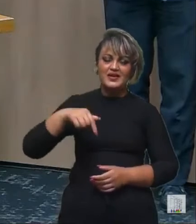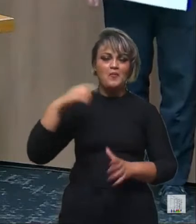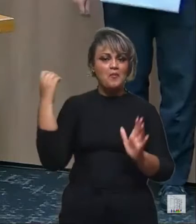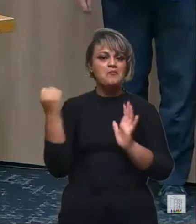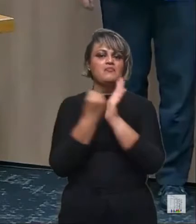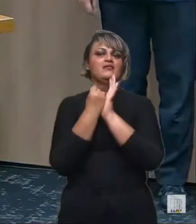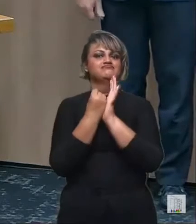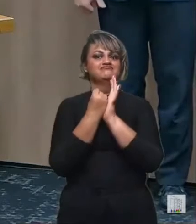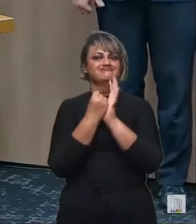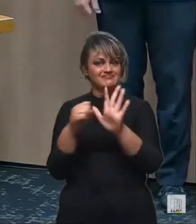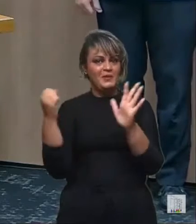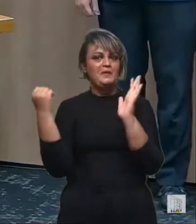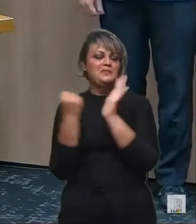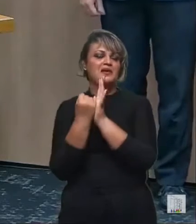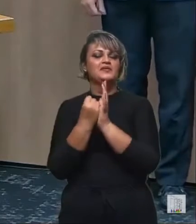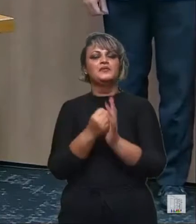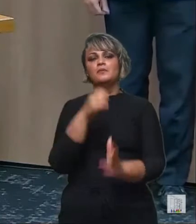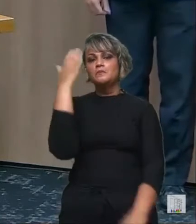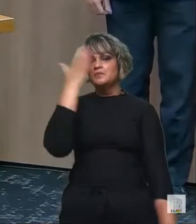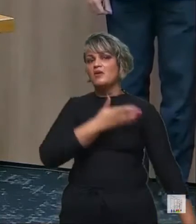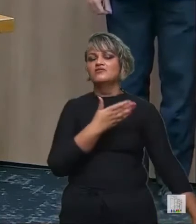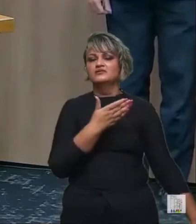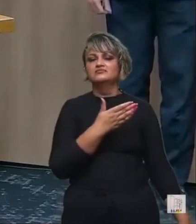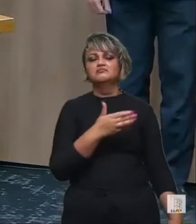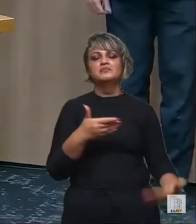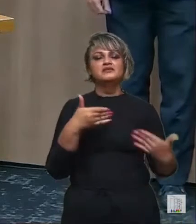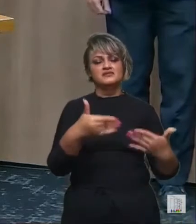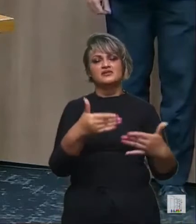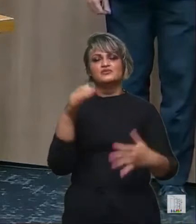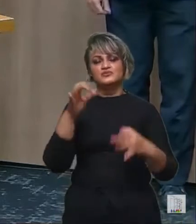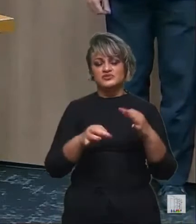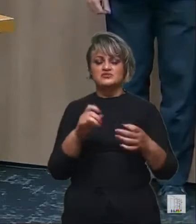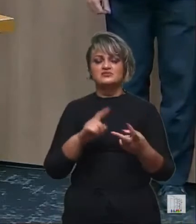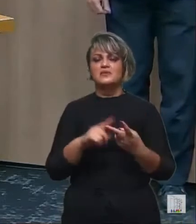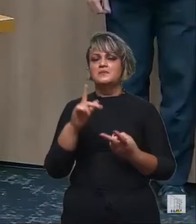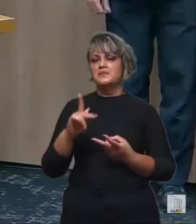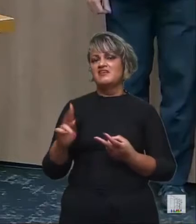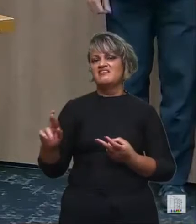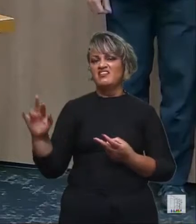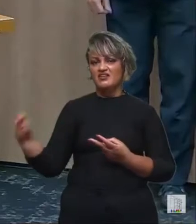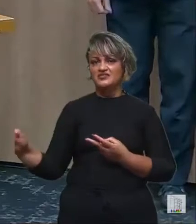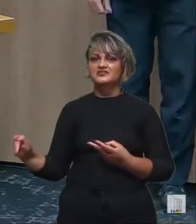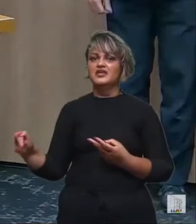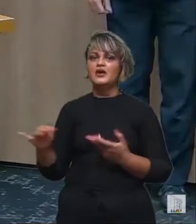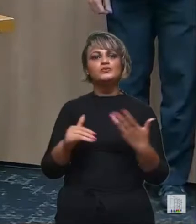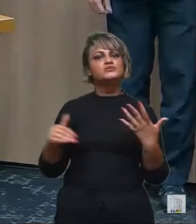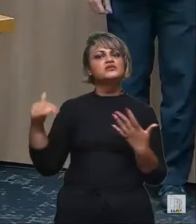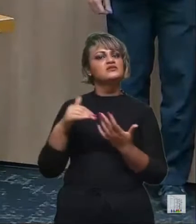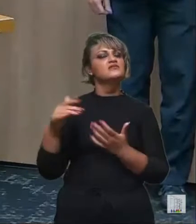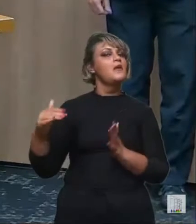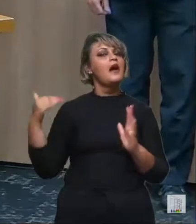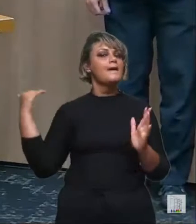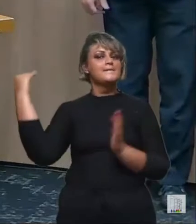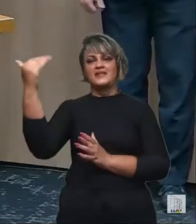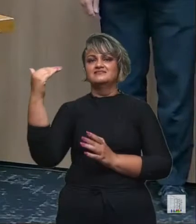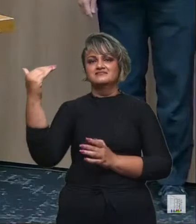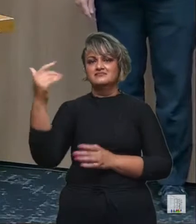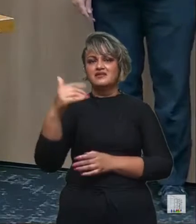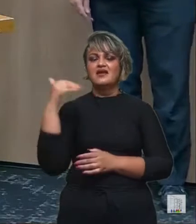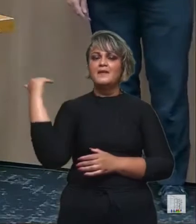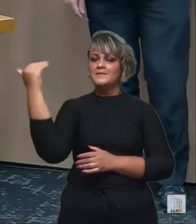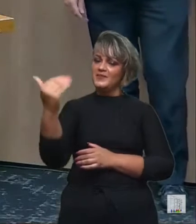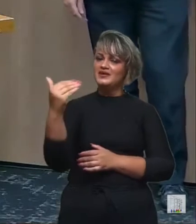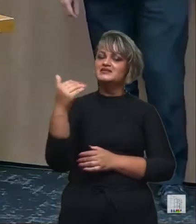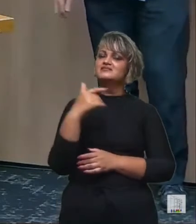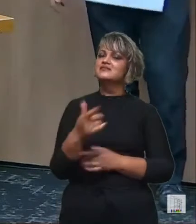marcante que leva ao Ministério da Justiça, à Polícia Federal, a um patamar ainda mais elevado por ter